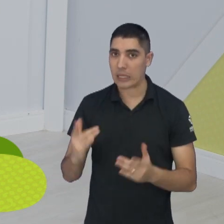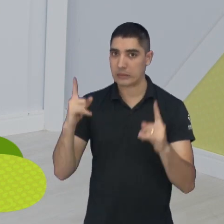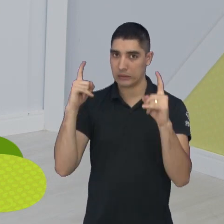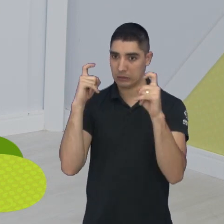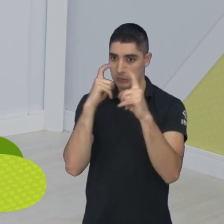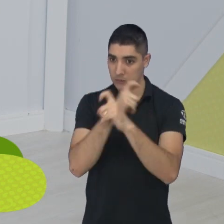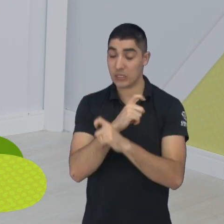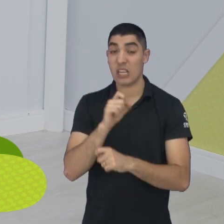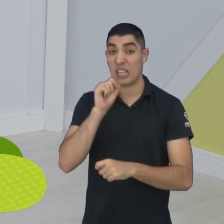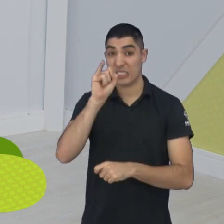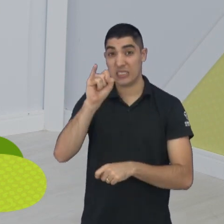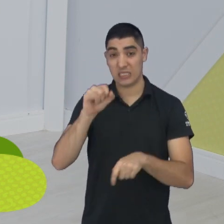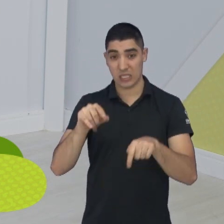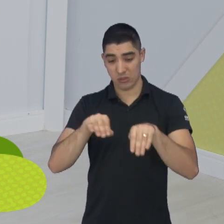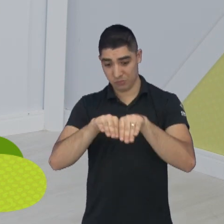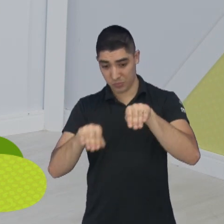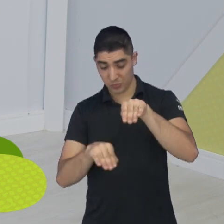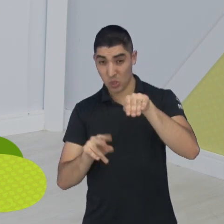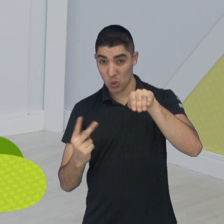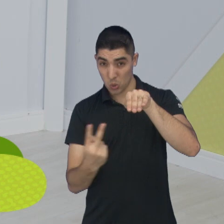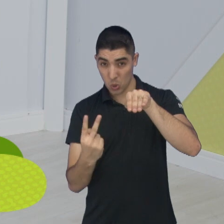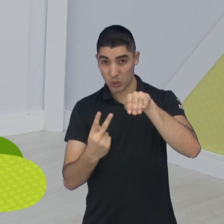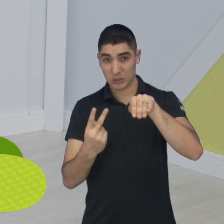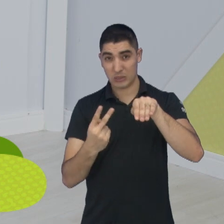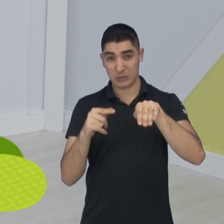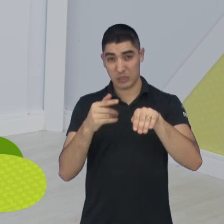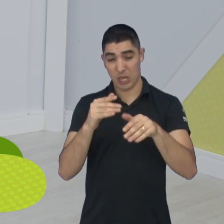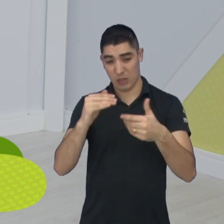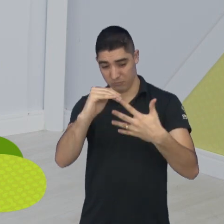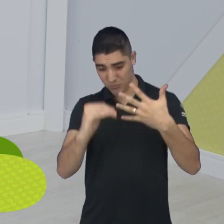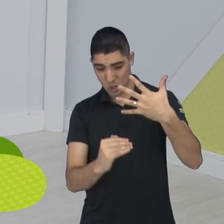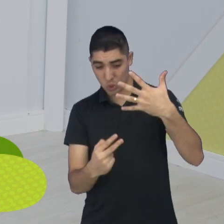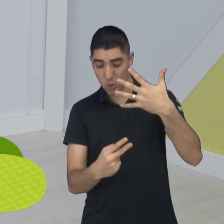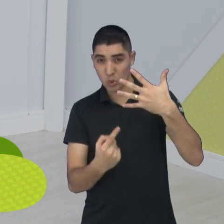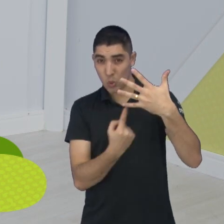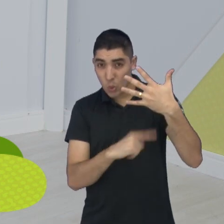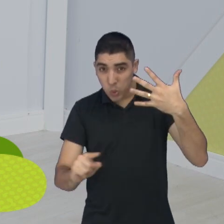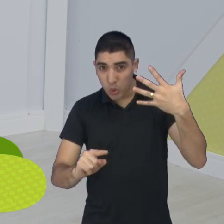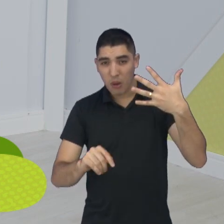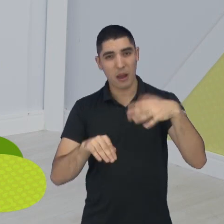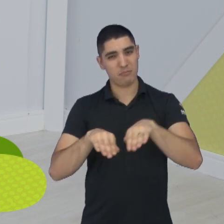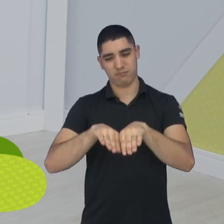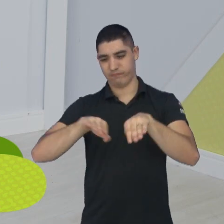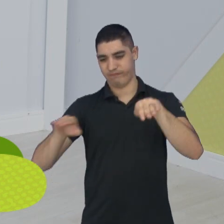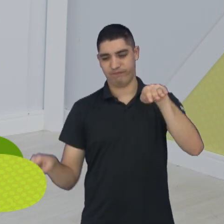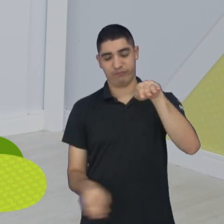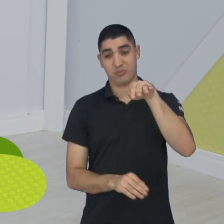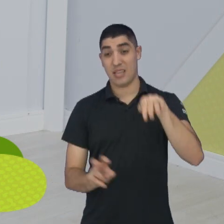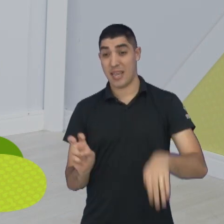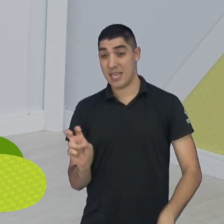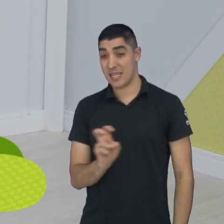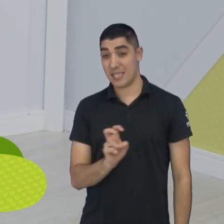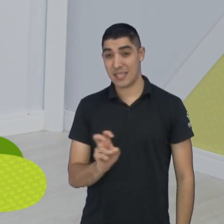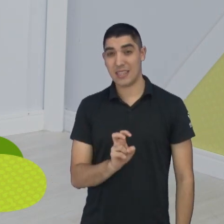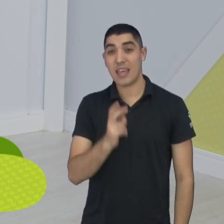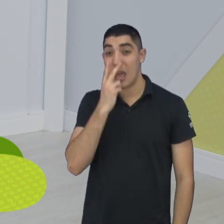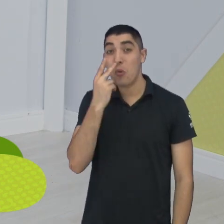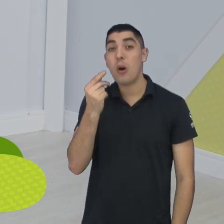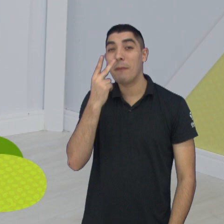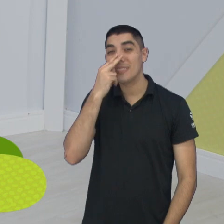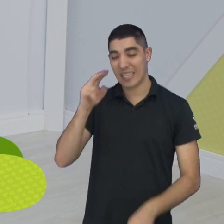os dois últimos caem para a quinta divisão, a quinta divisão, realmente é lá onde o Valtencir Vicente fala que é a quinta dos infernos.